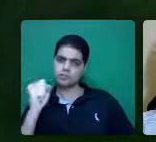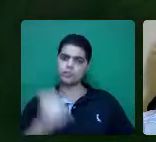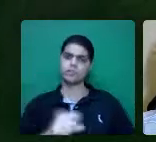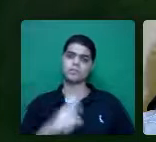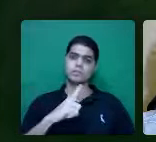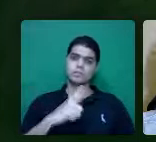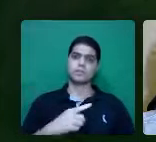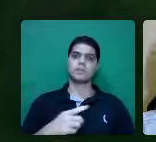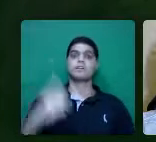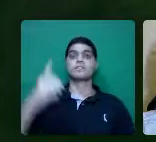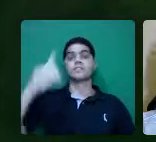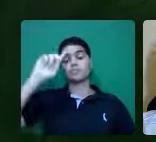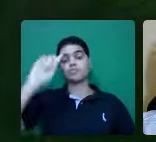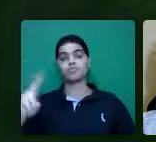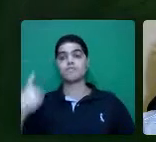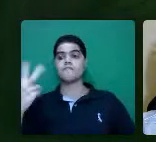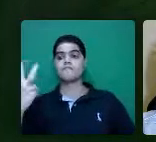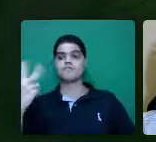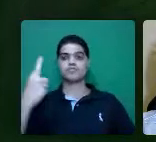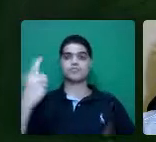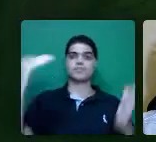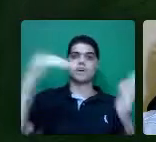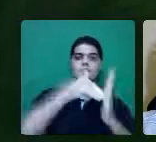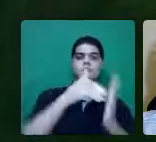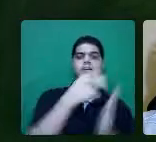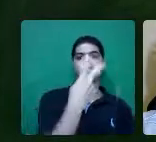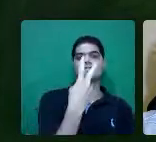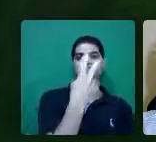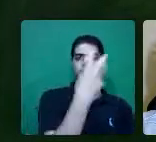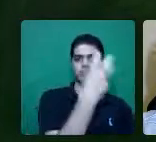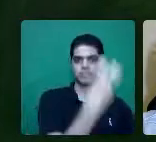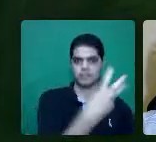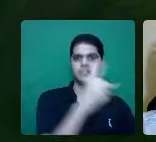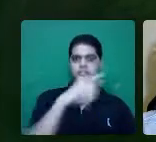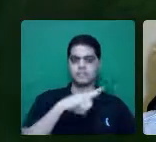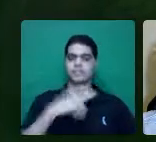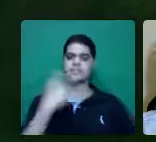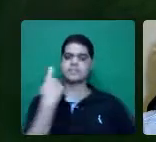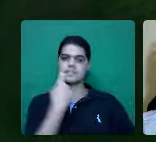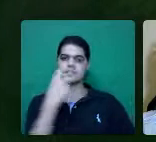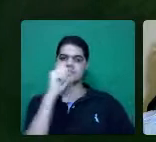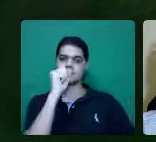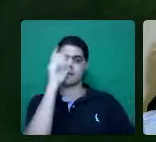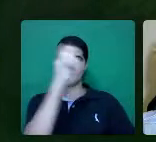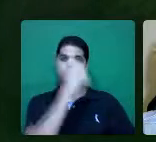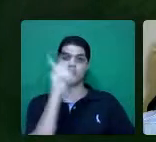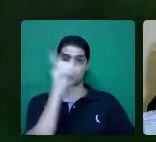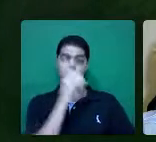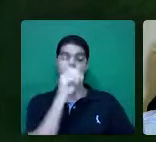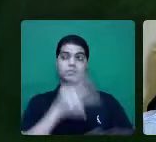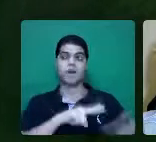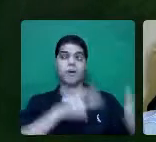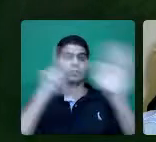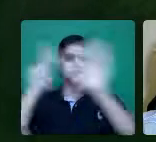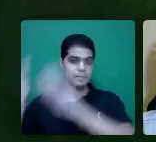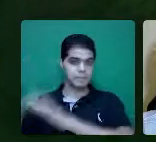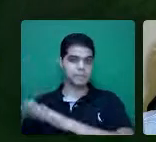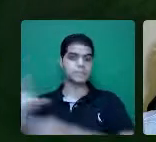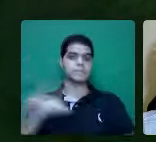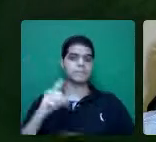dias 21, 22 e 23 de maio, que é sexta, sábado e domingo da semana que vem. No dia seguinte, que é segunda-feira,